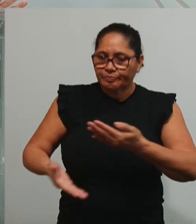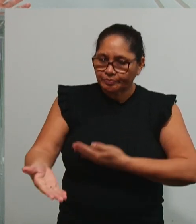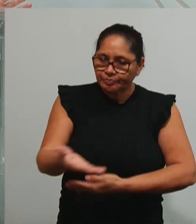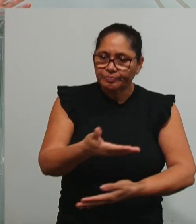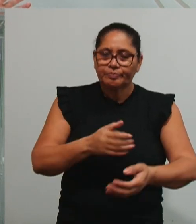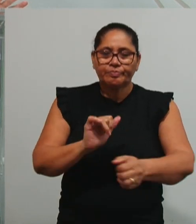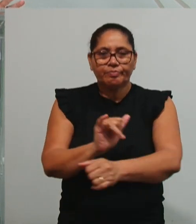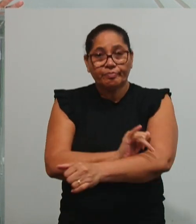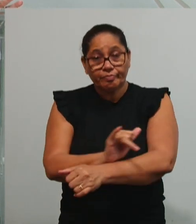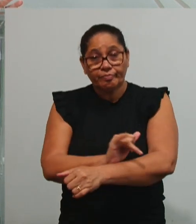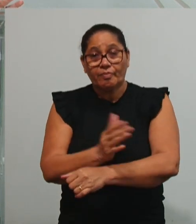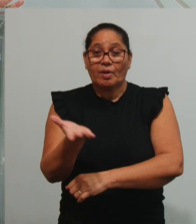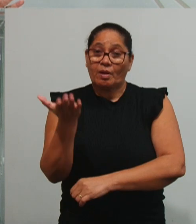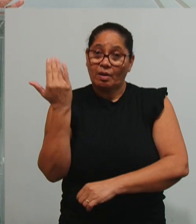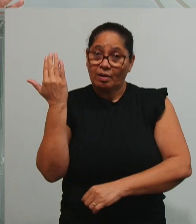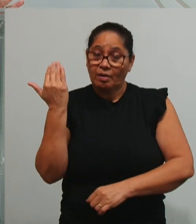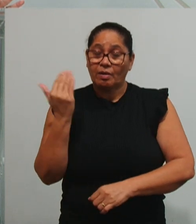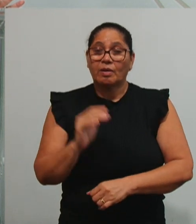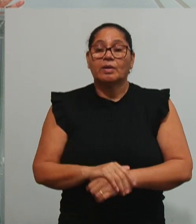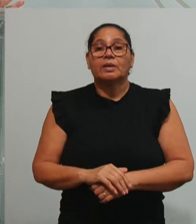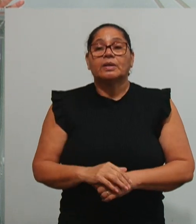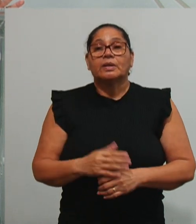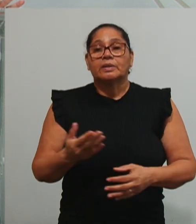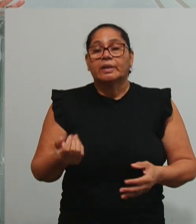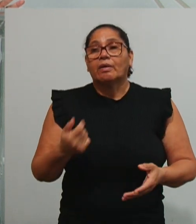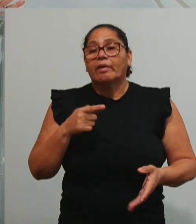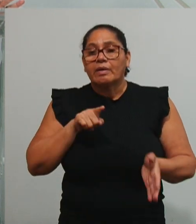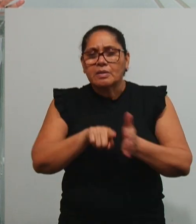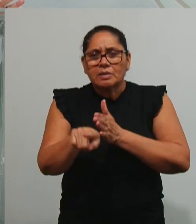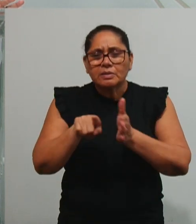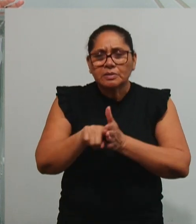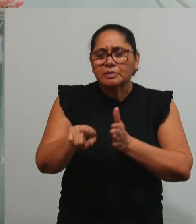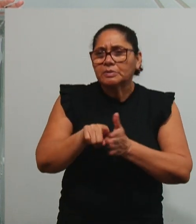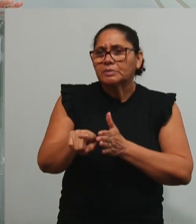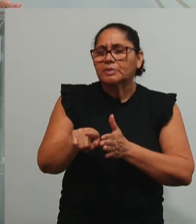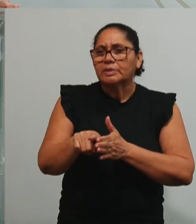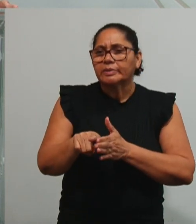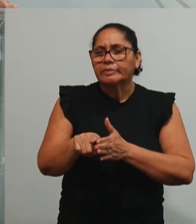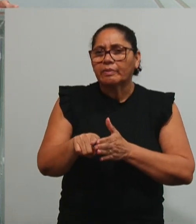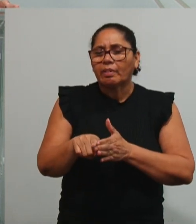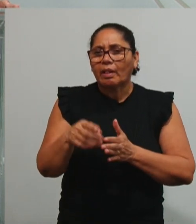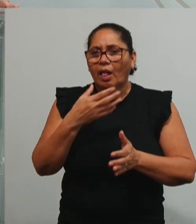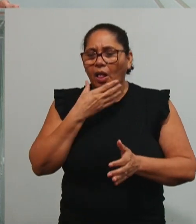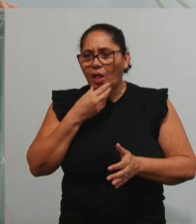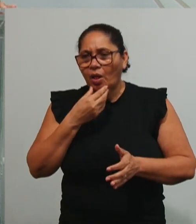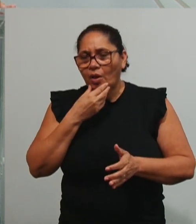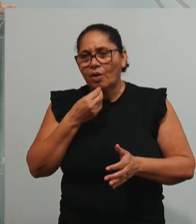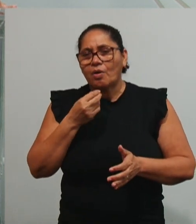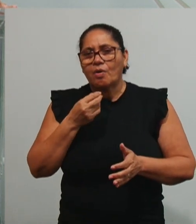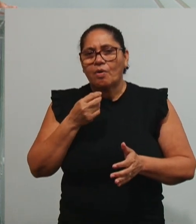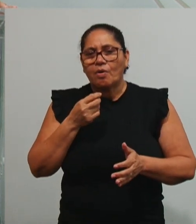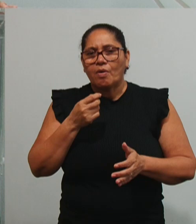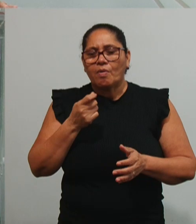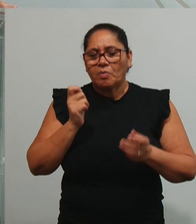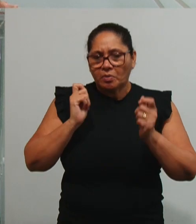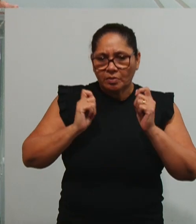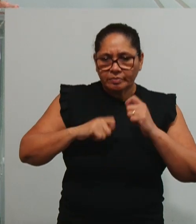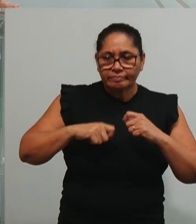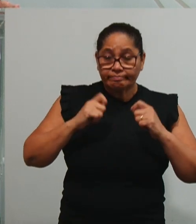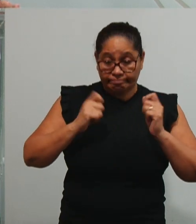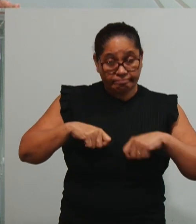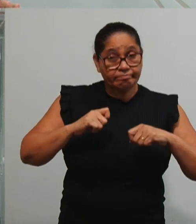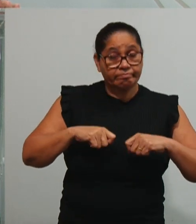estratégia anteriormente. Então, são esses questionamentos que suscitam ao autor, né, a necessidade de